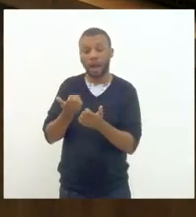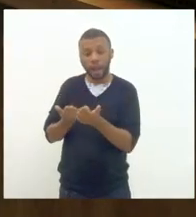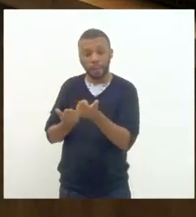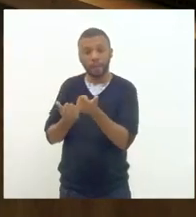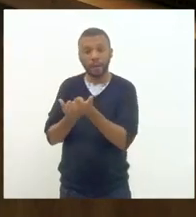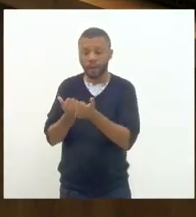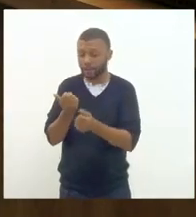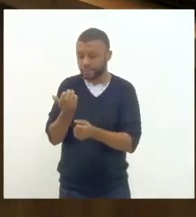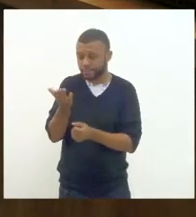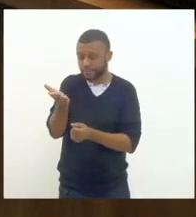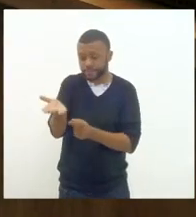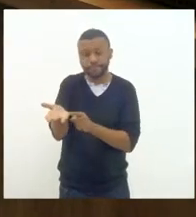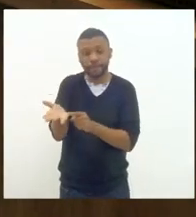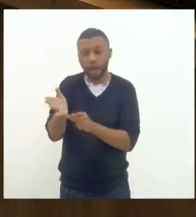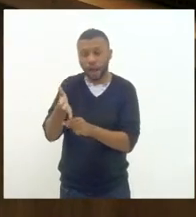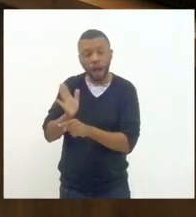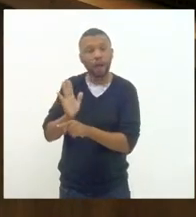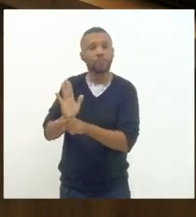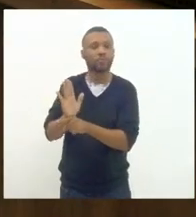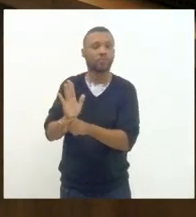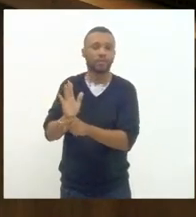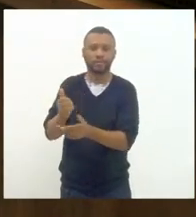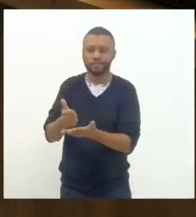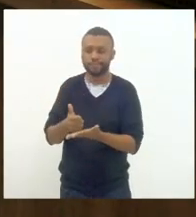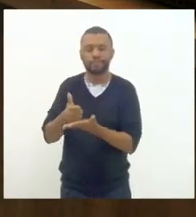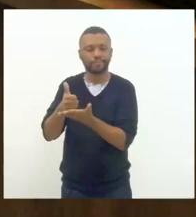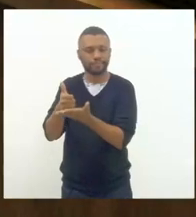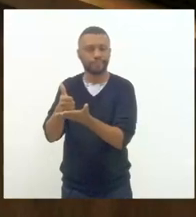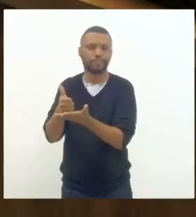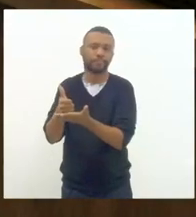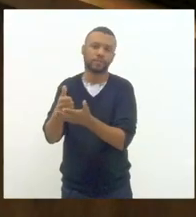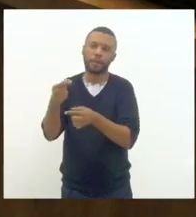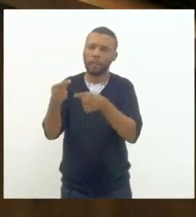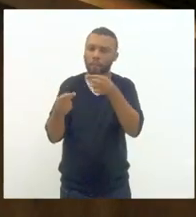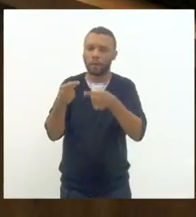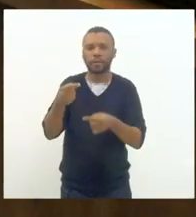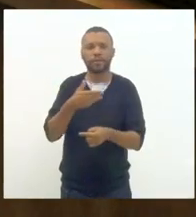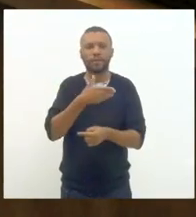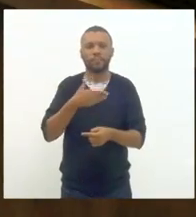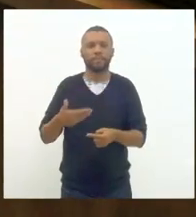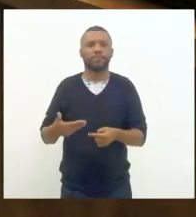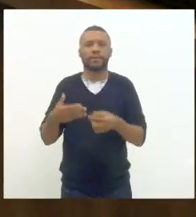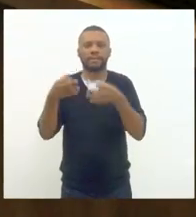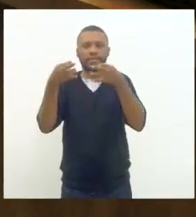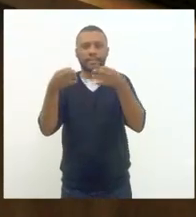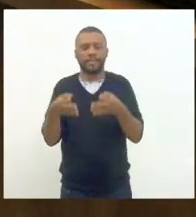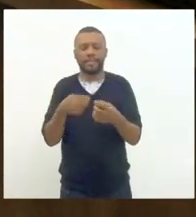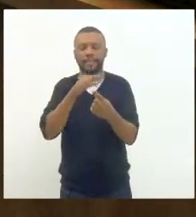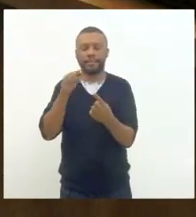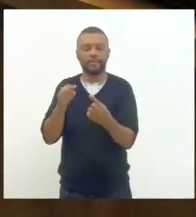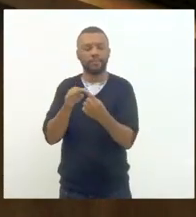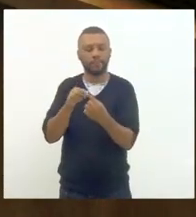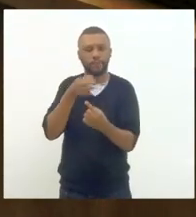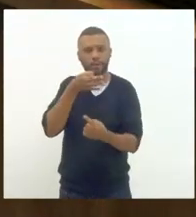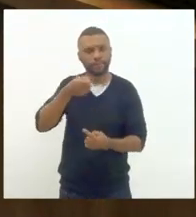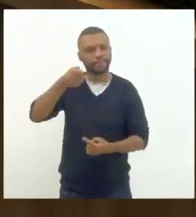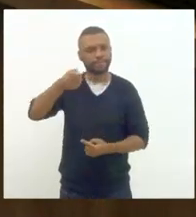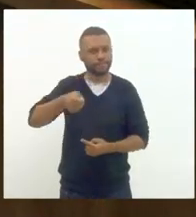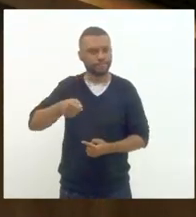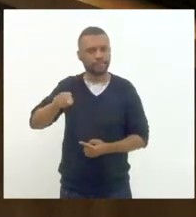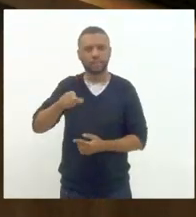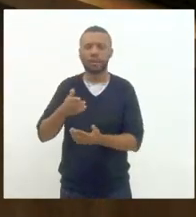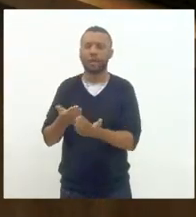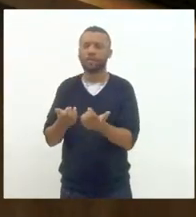o poder público poder ali amparar com políticas públicas robustas e assertivas, para que a nossa juventude tenha